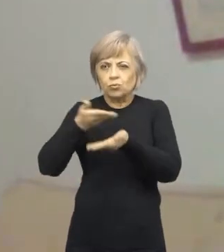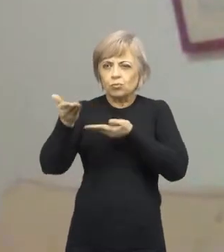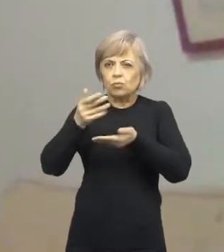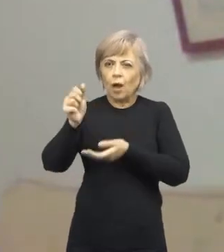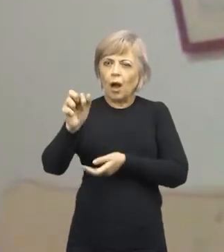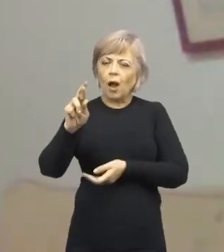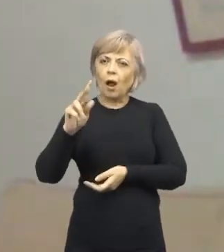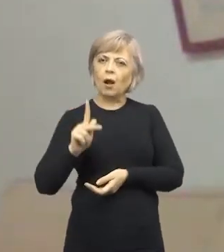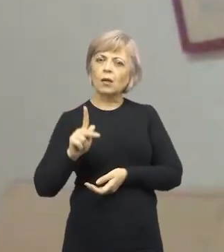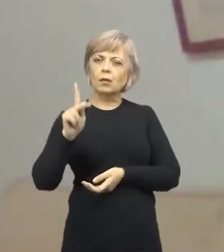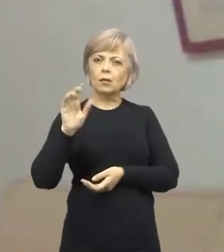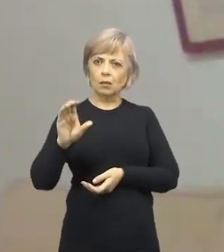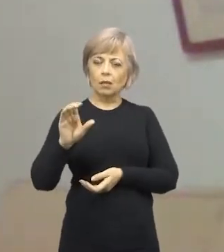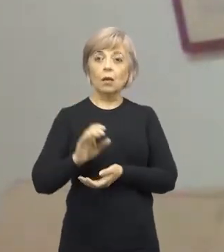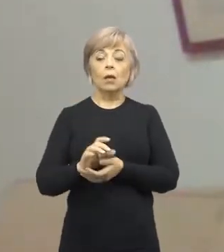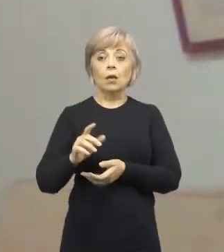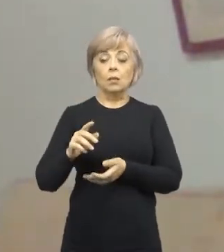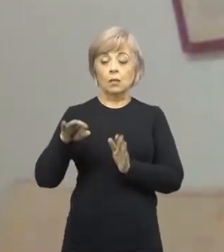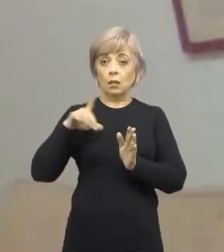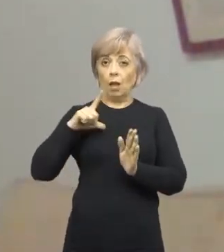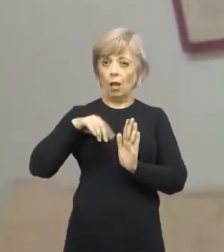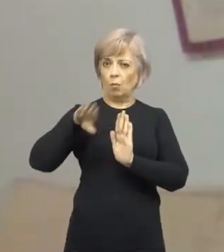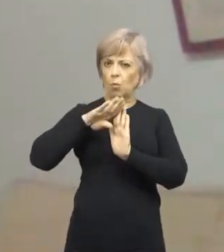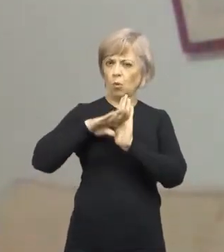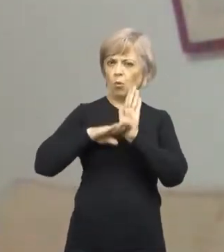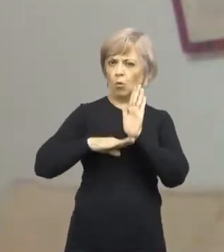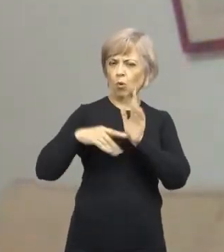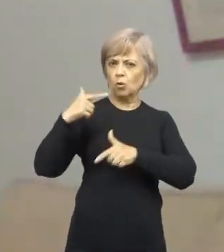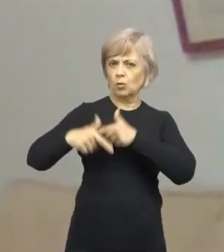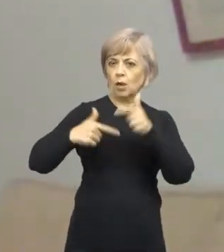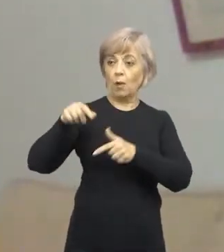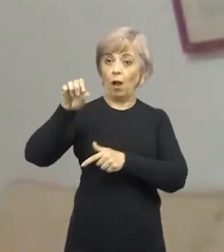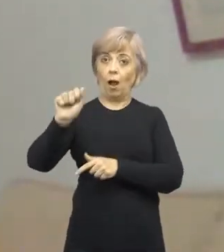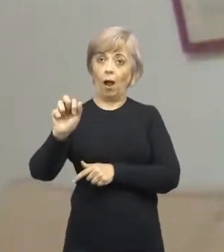estabelecemos um protocolo de atuação em que a ARC atua